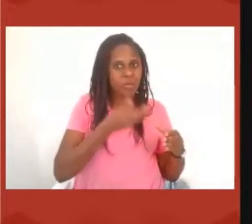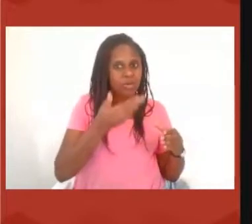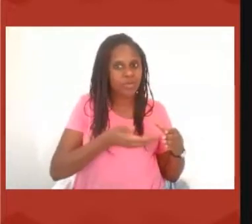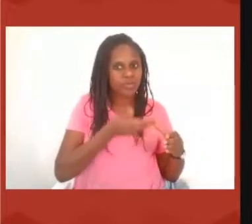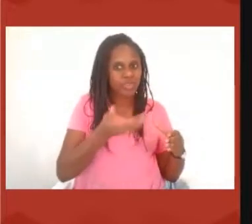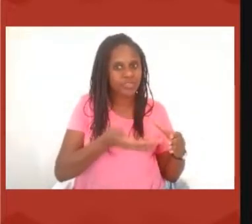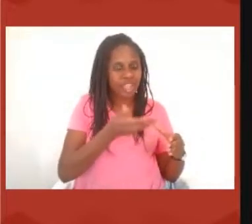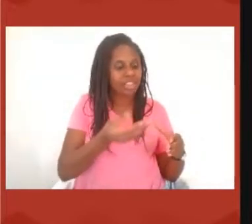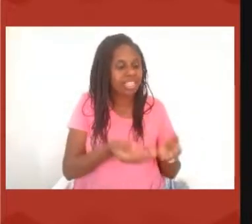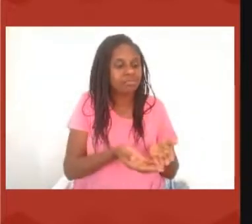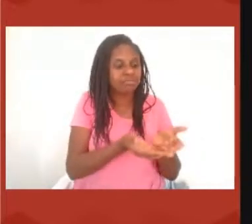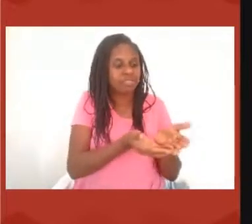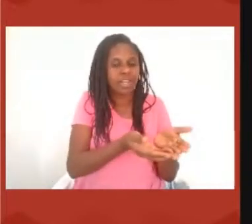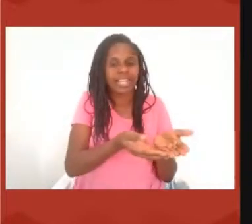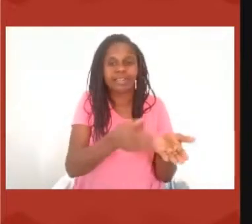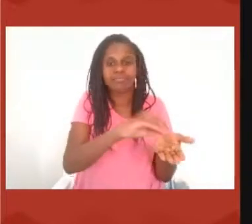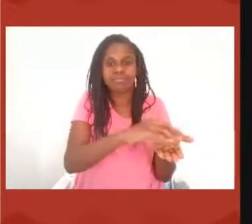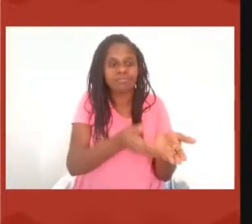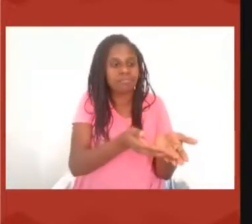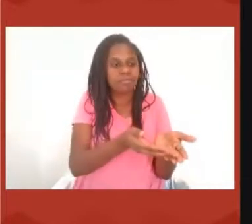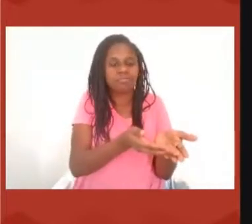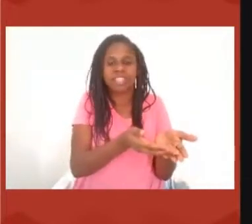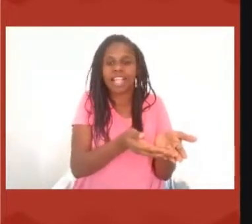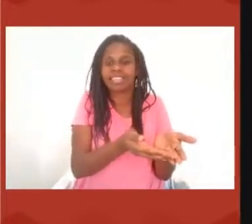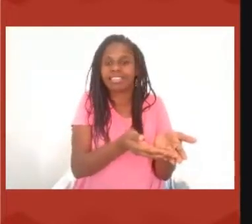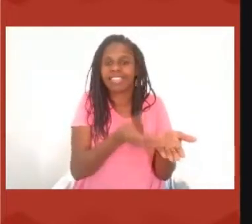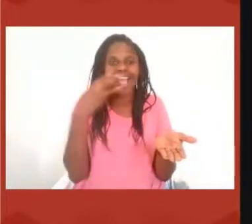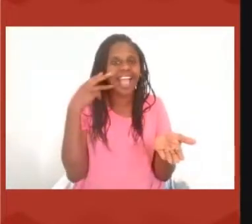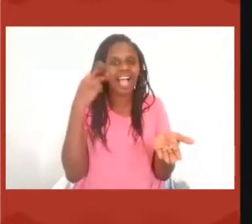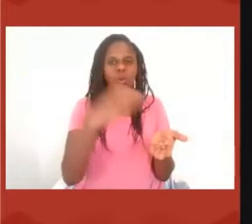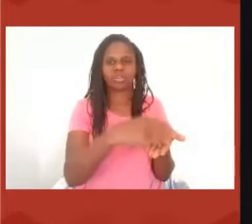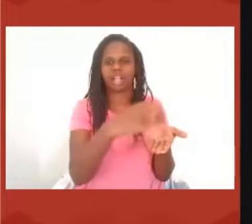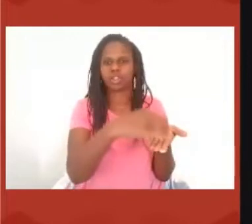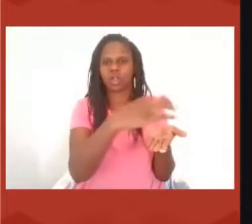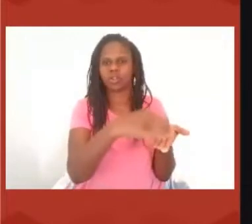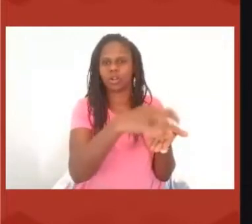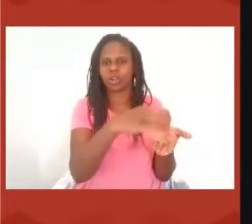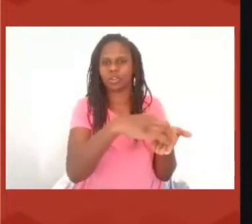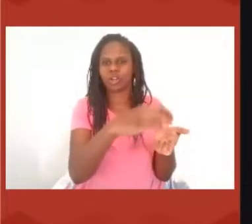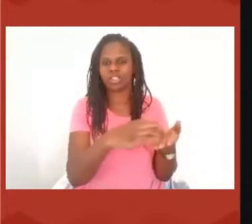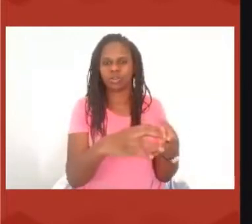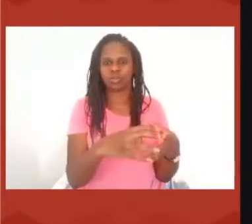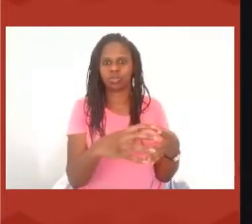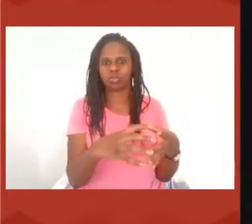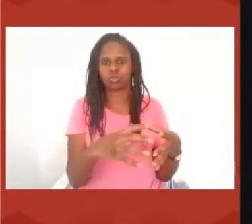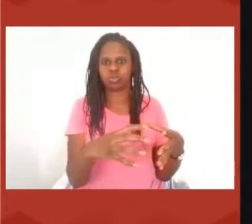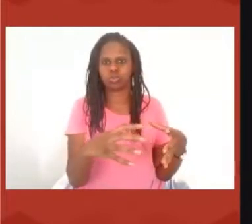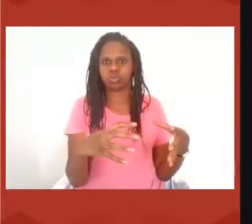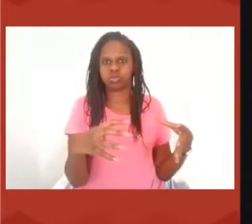o volume do gato não é constante.